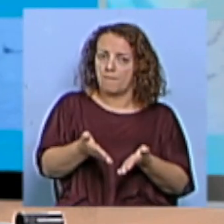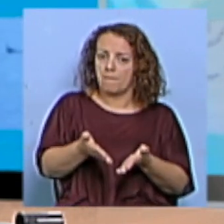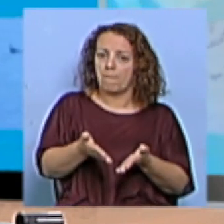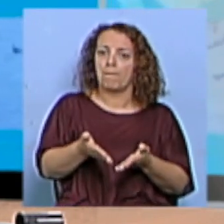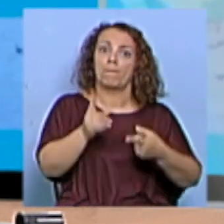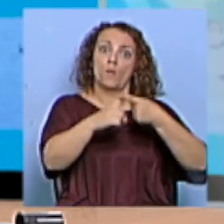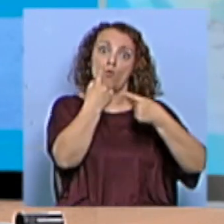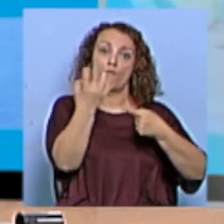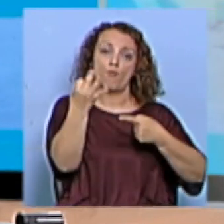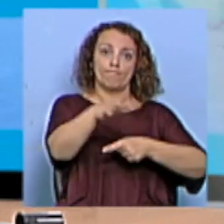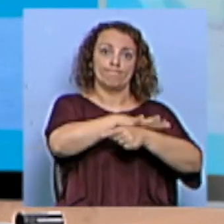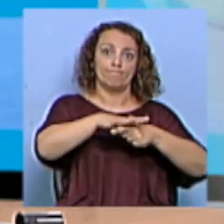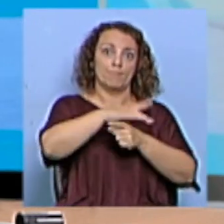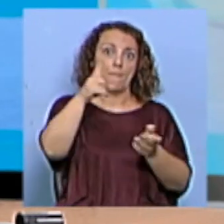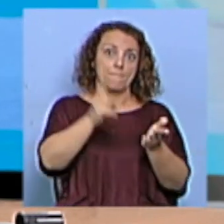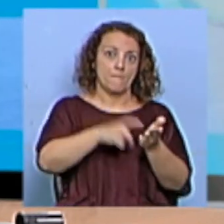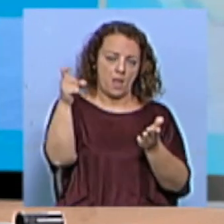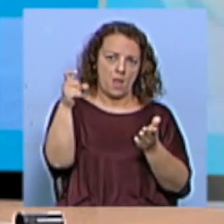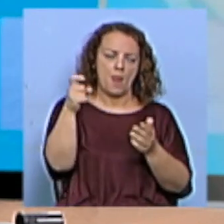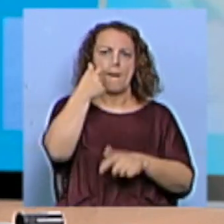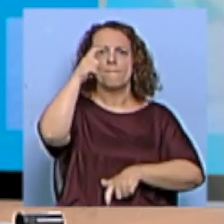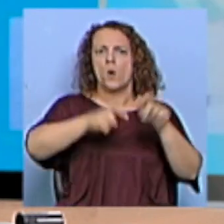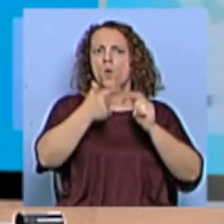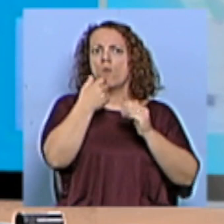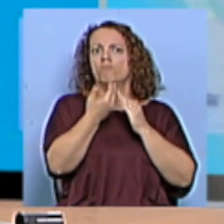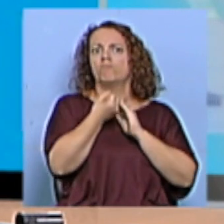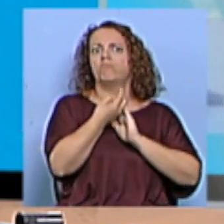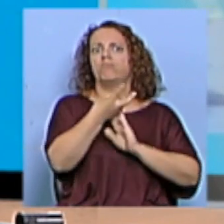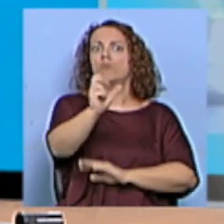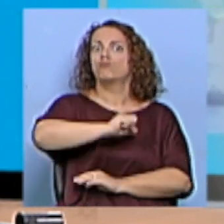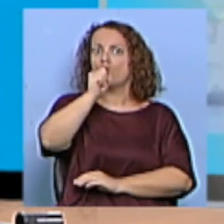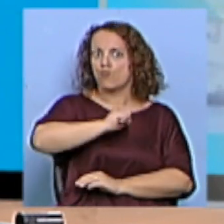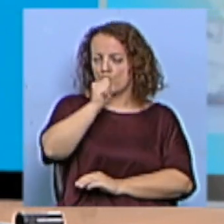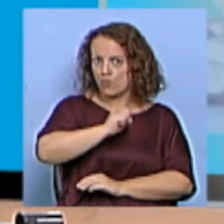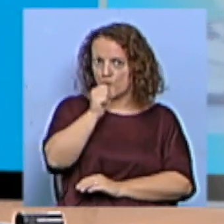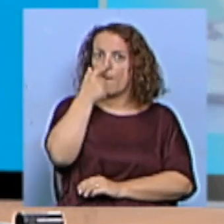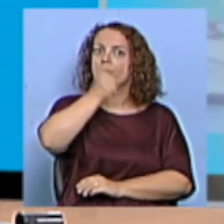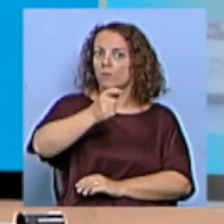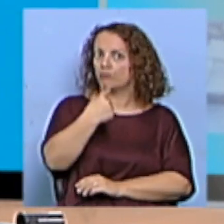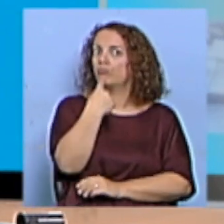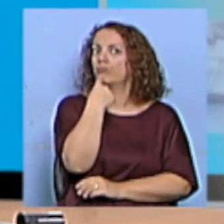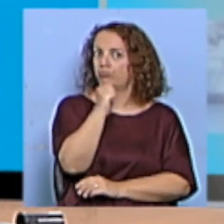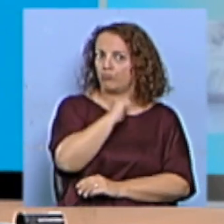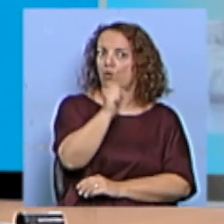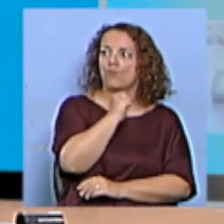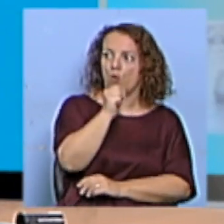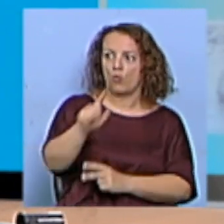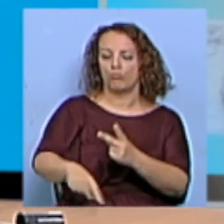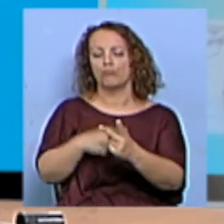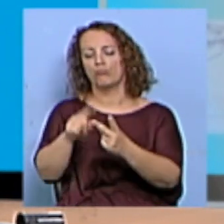Nos Estados Unidos, com um enorme número de pessoas, que morreram pessoas, e outro na